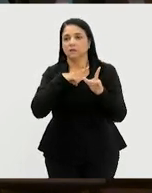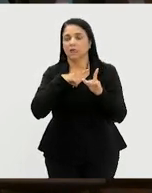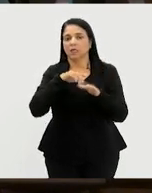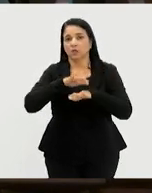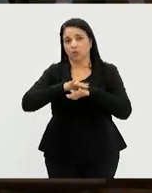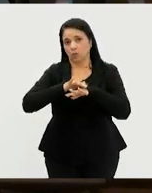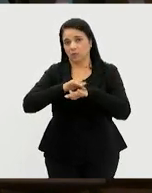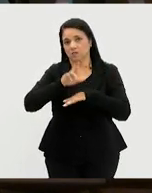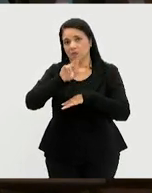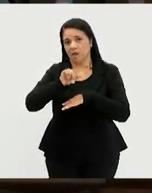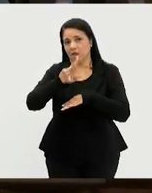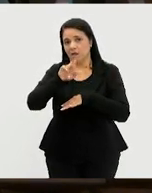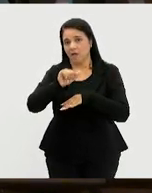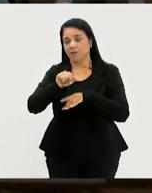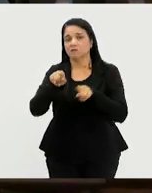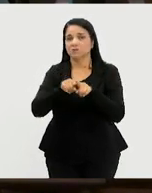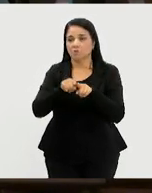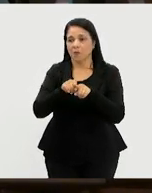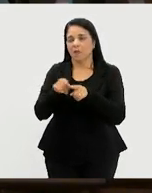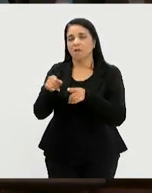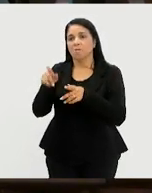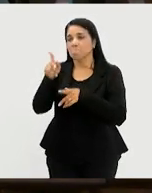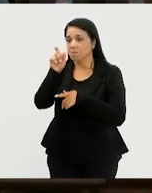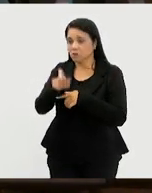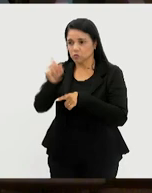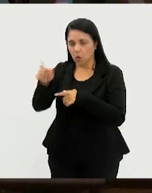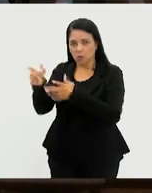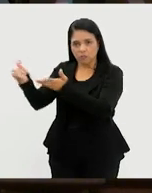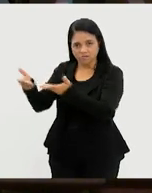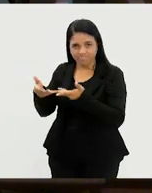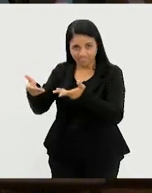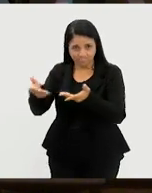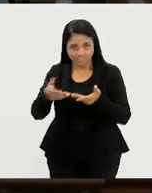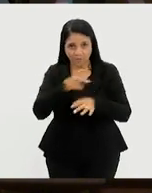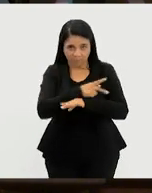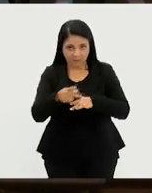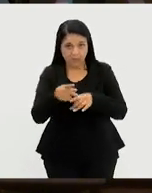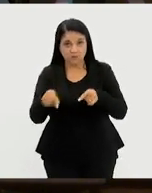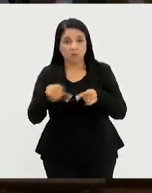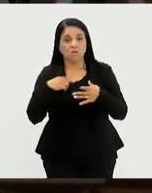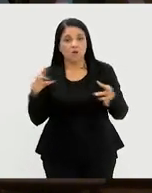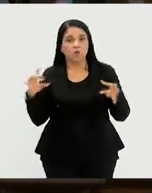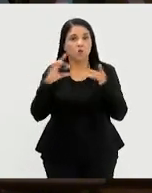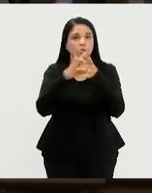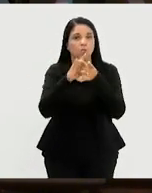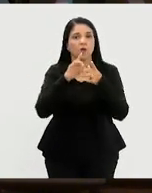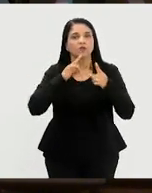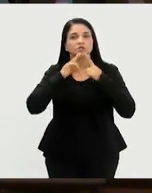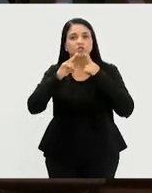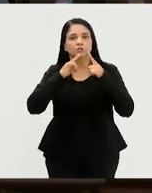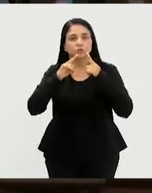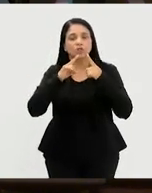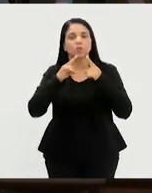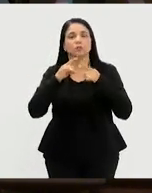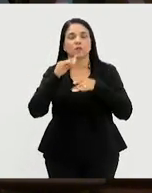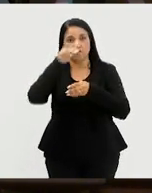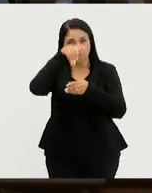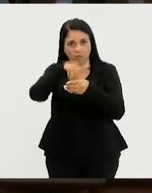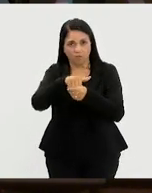aí prestigiando se a gente puder conciliar as discussões na declaração de